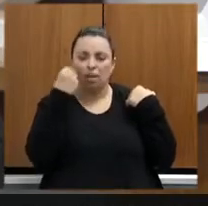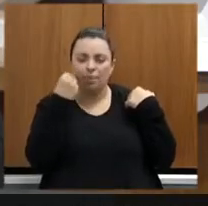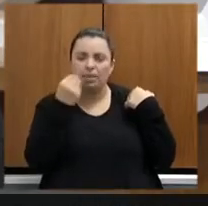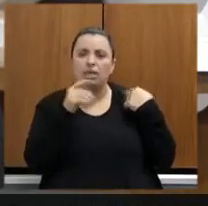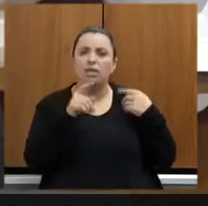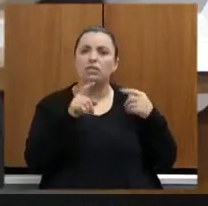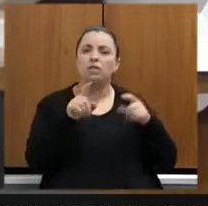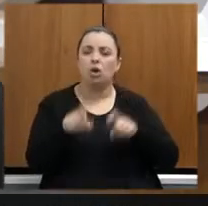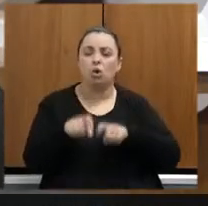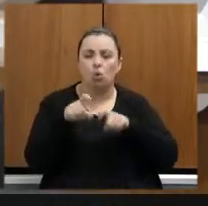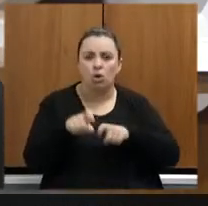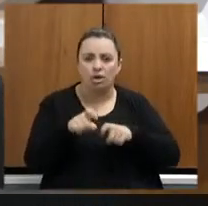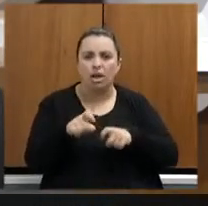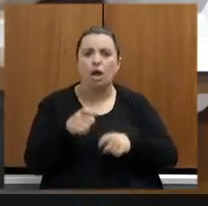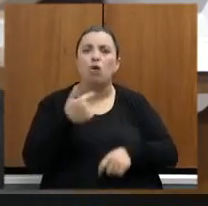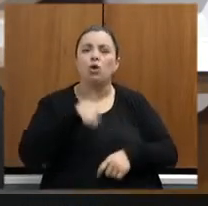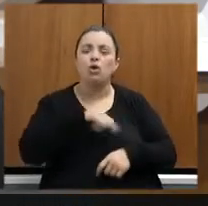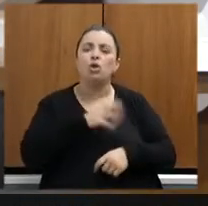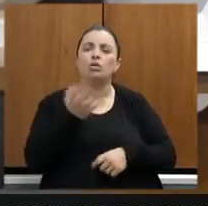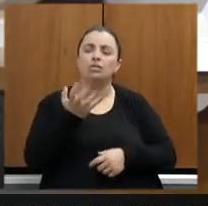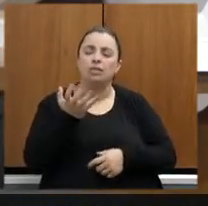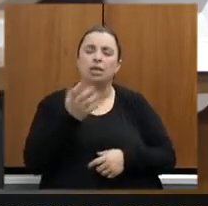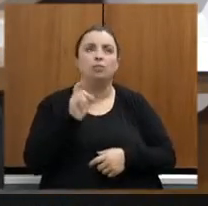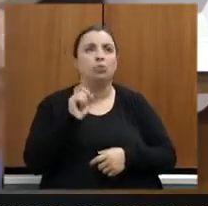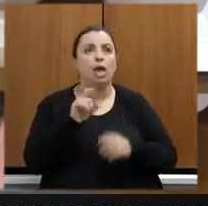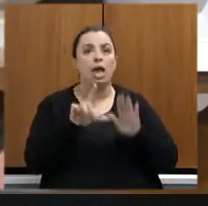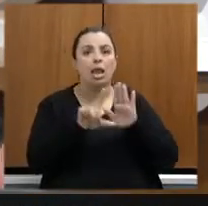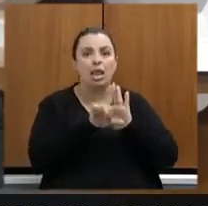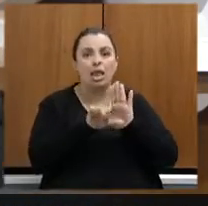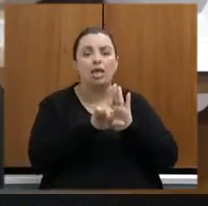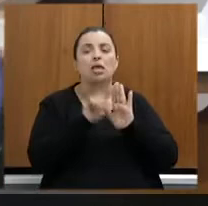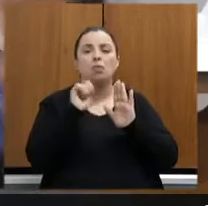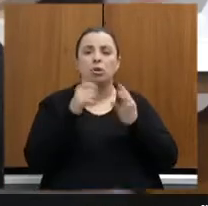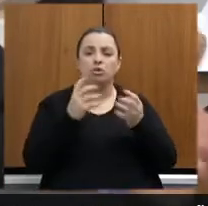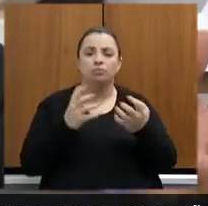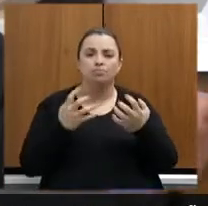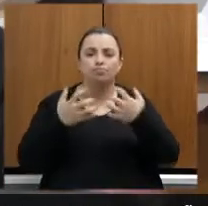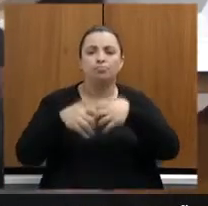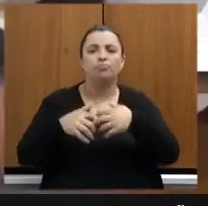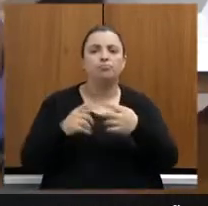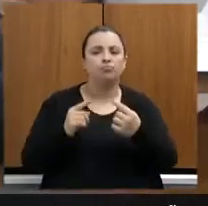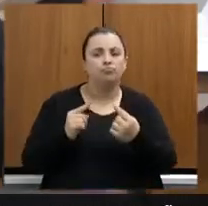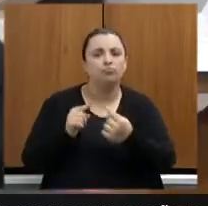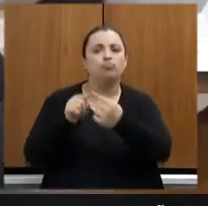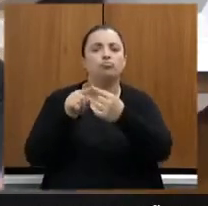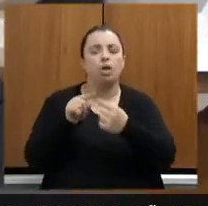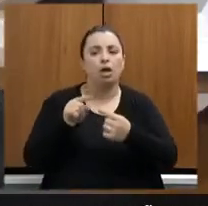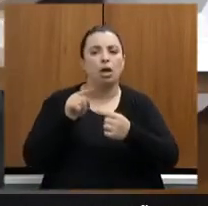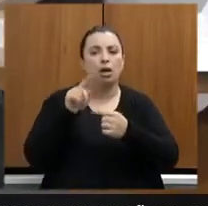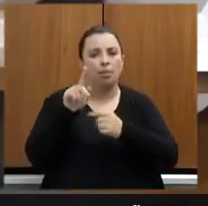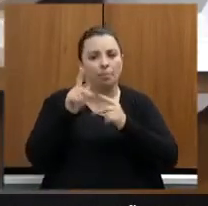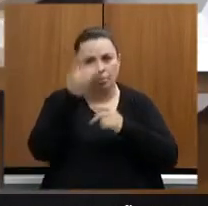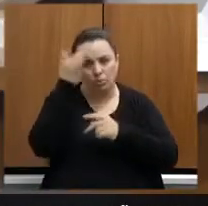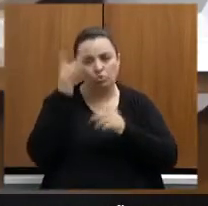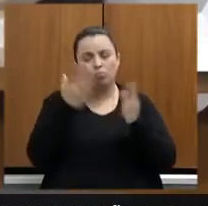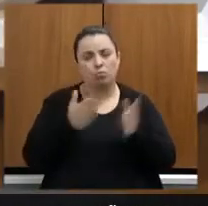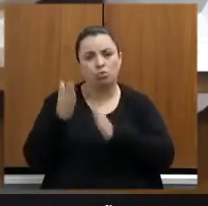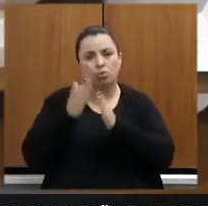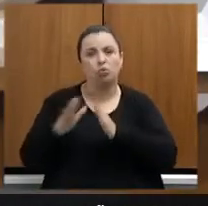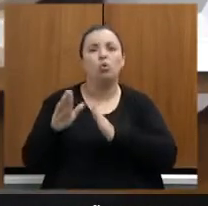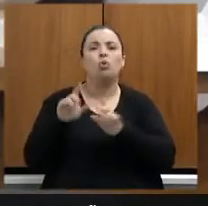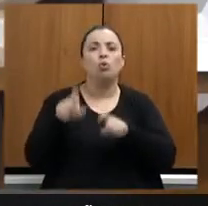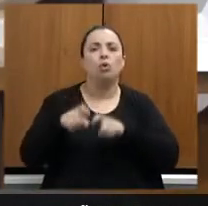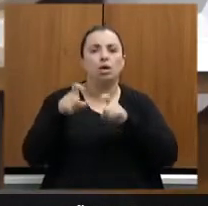é termos legislações que realmente possa atender não é tanto para o outro Rural que atende também a gestação